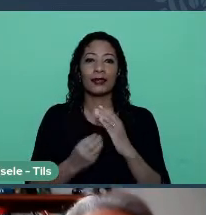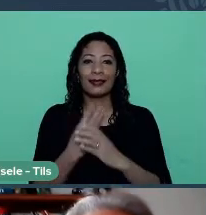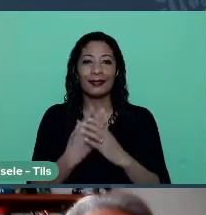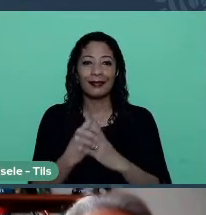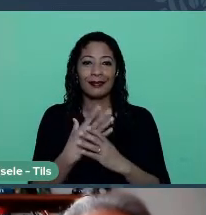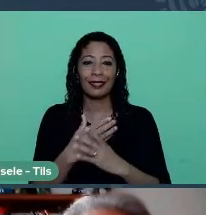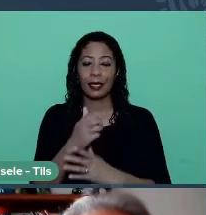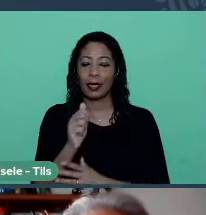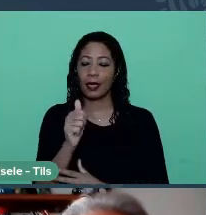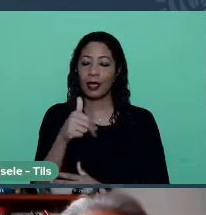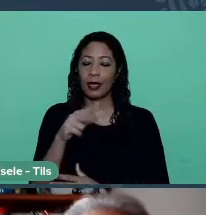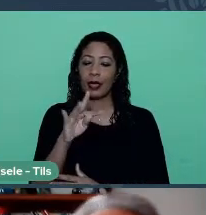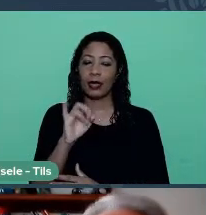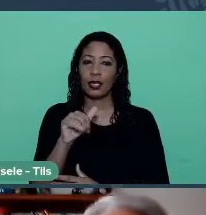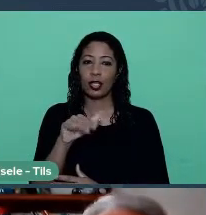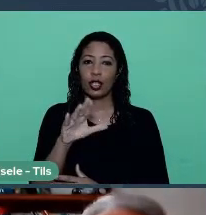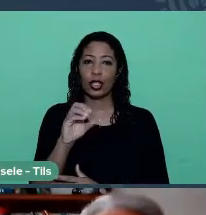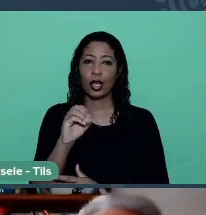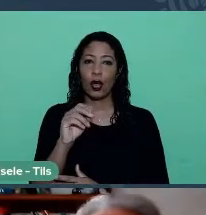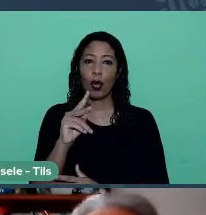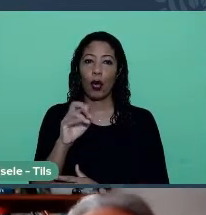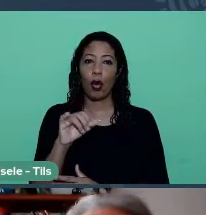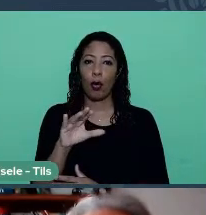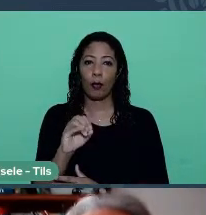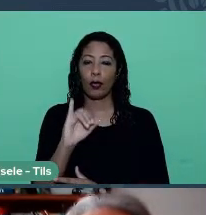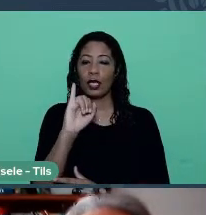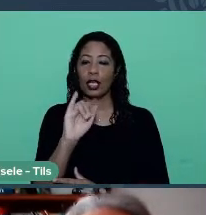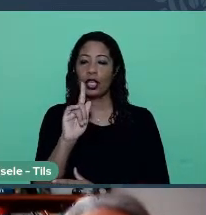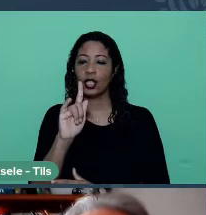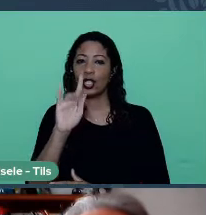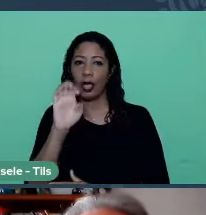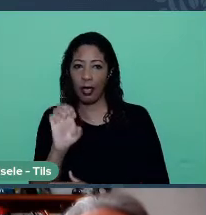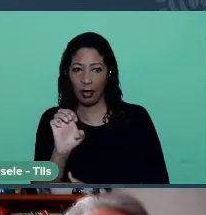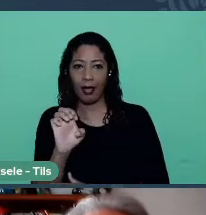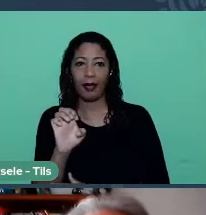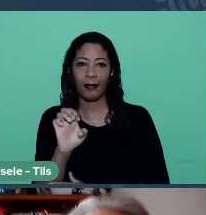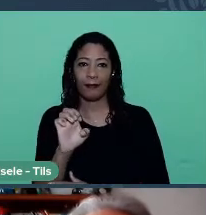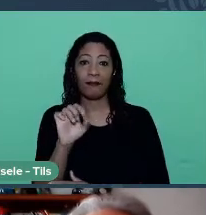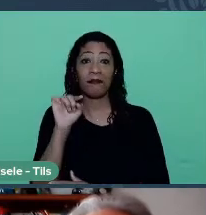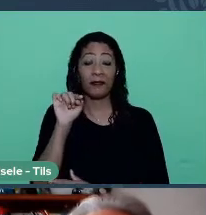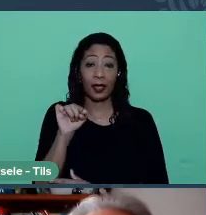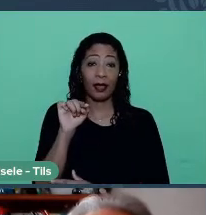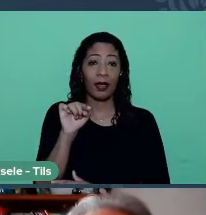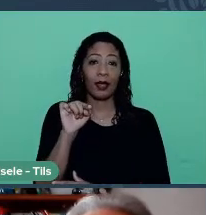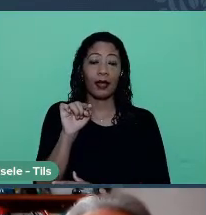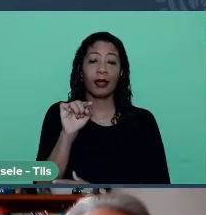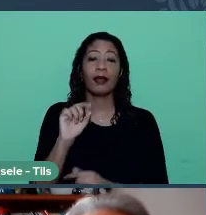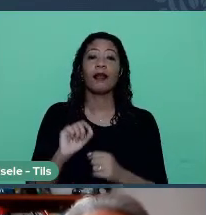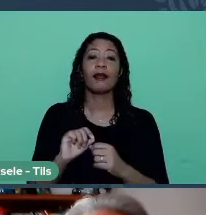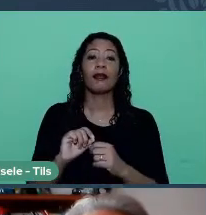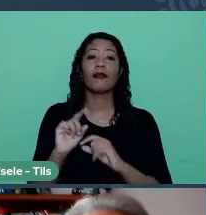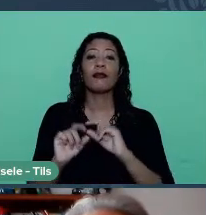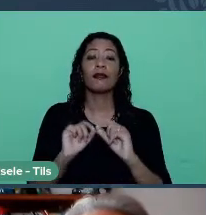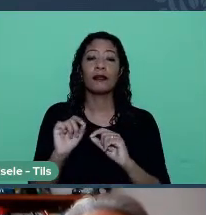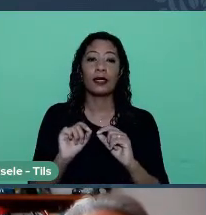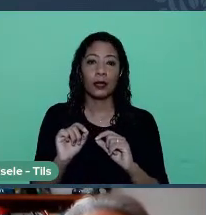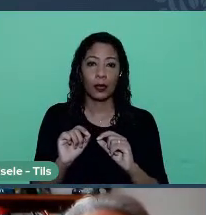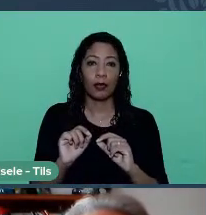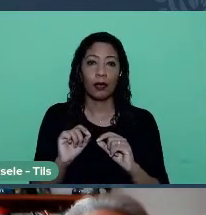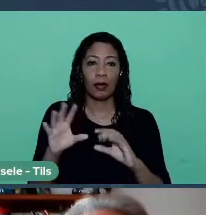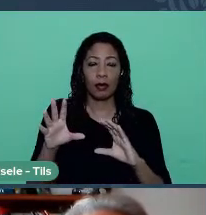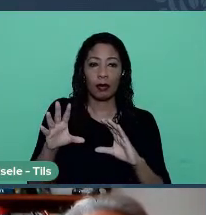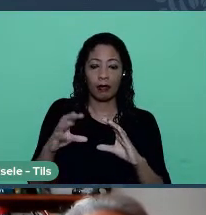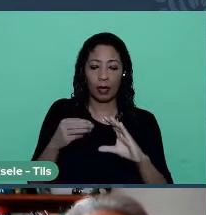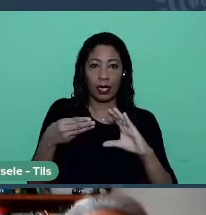anticorpos do tipo IgE, imunoglobulina E, e esses anticorpos eles vão se ligar a